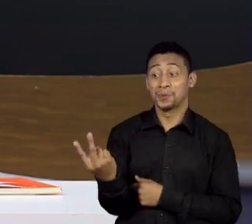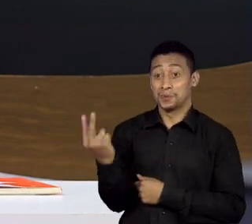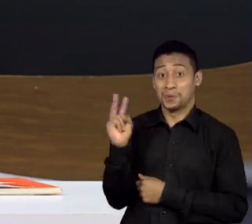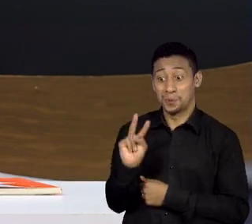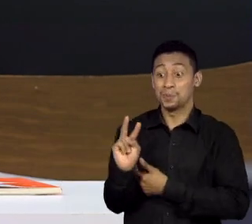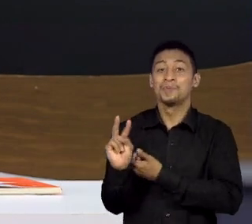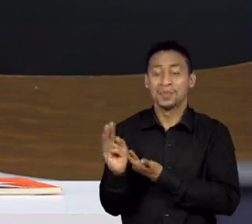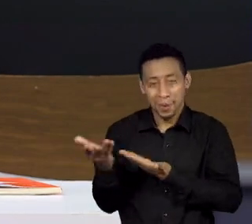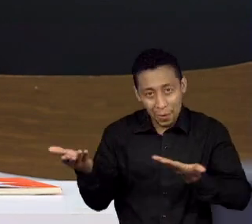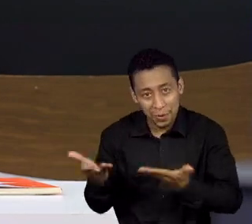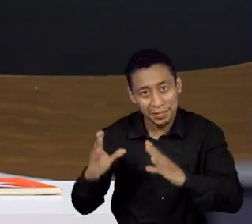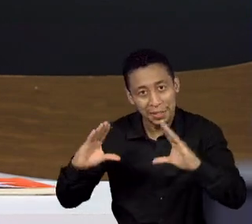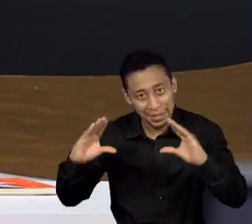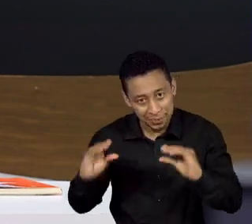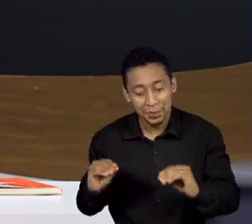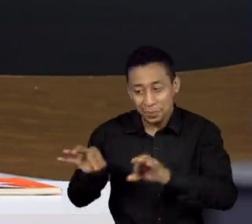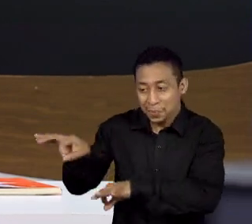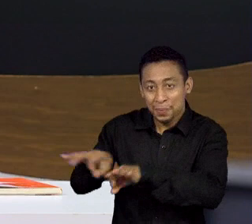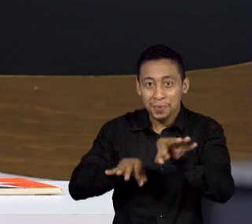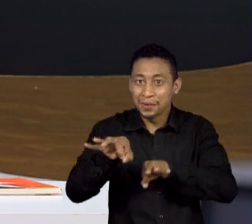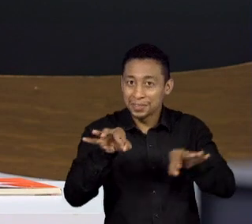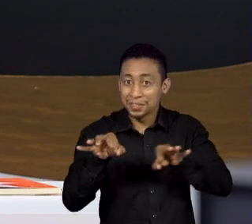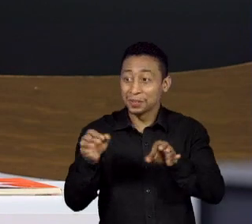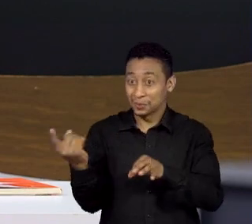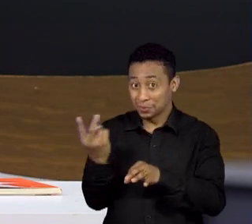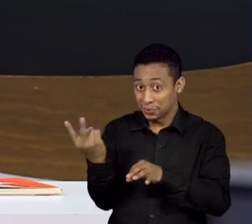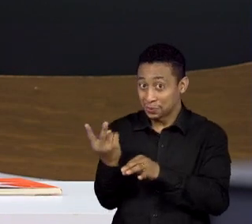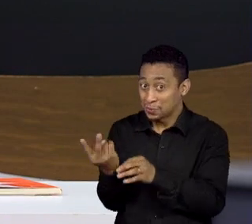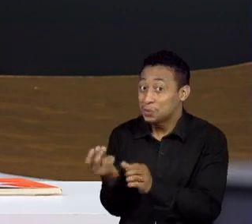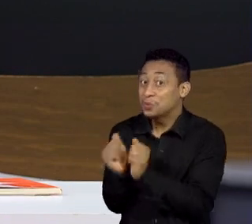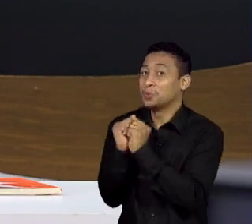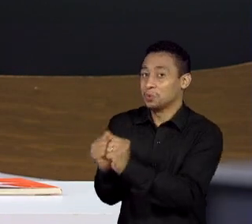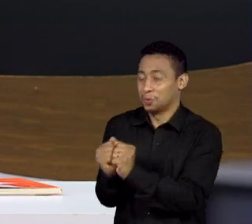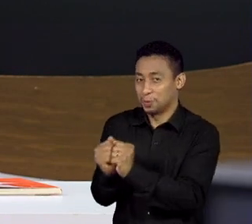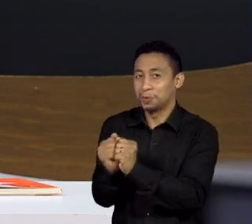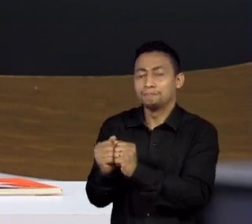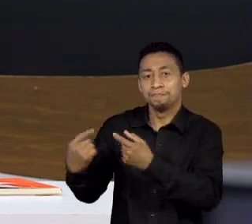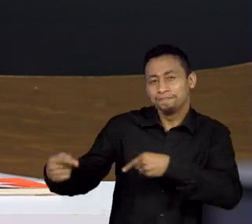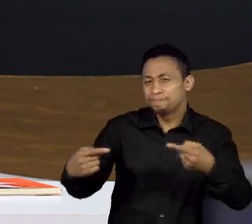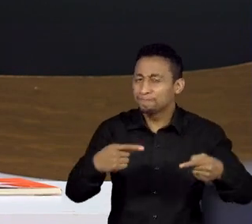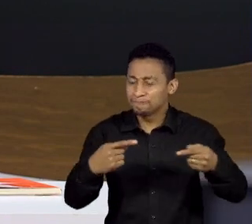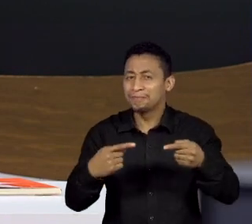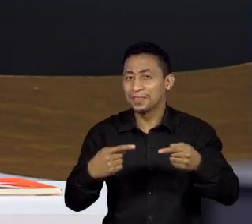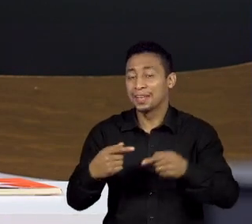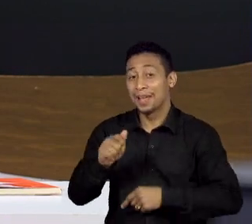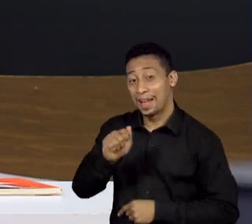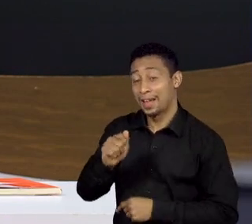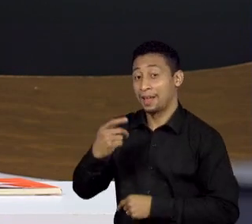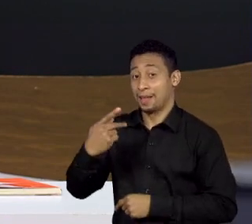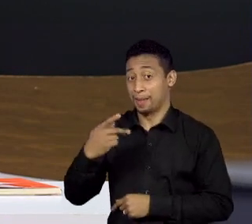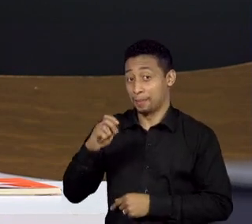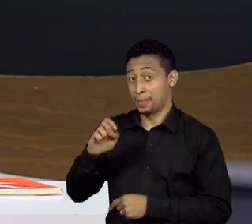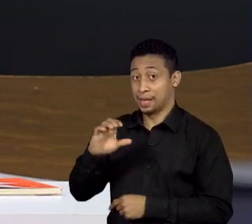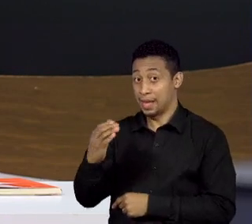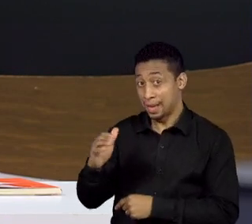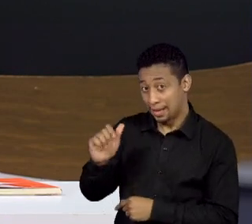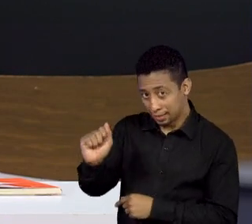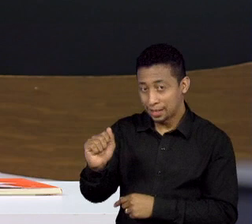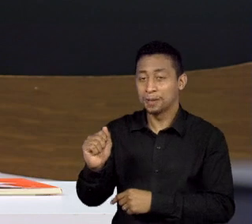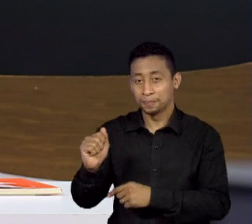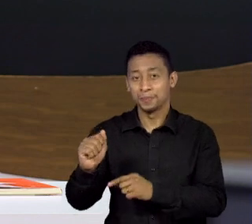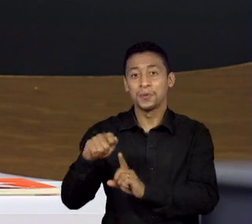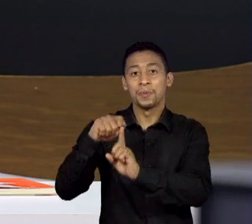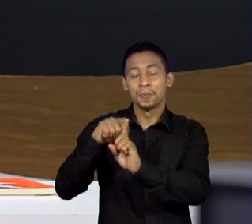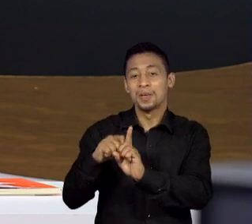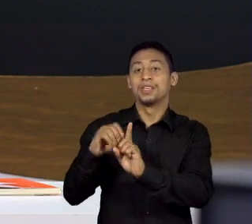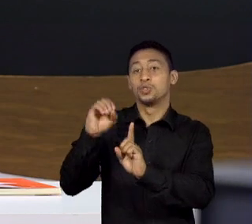desta noite em seu novo projeto conjunto. O debate, a peça, se passa em outubro de 2022